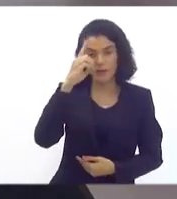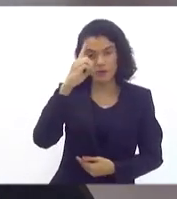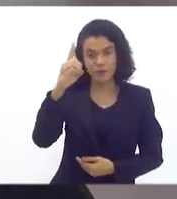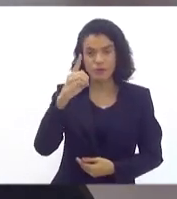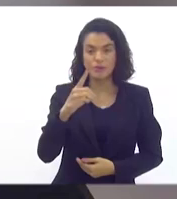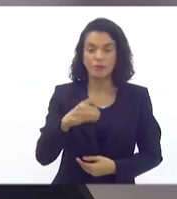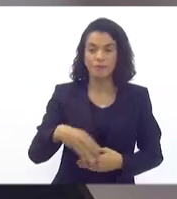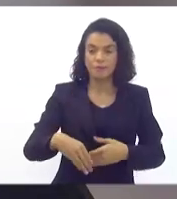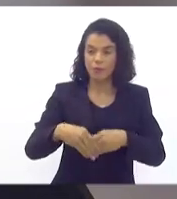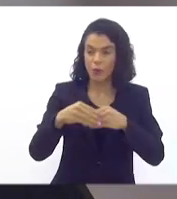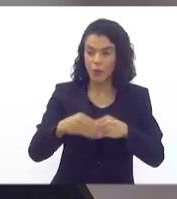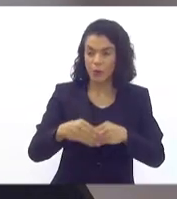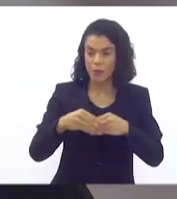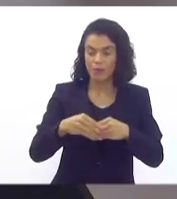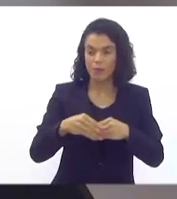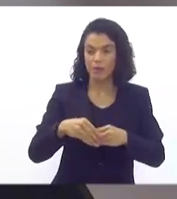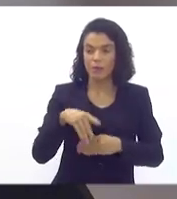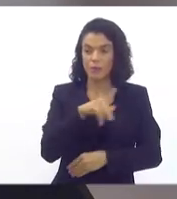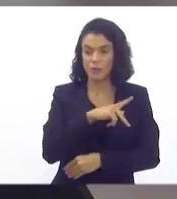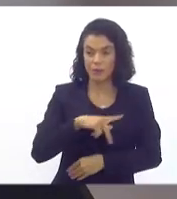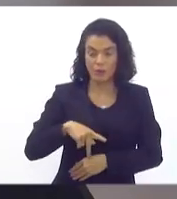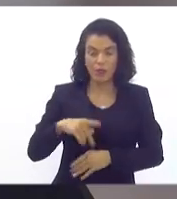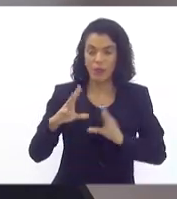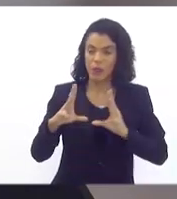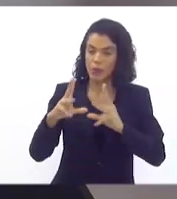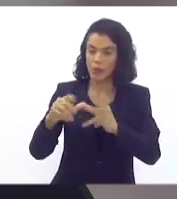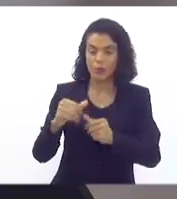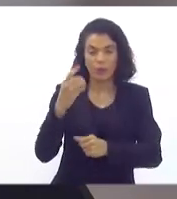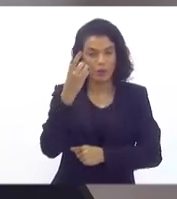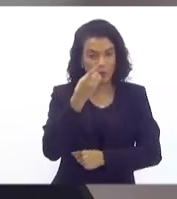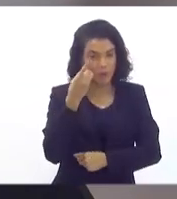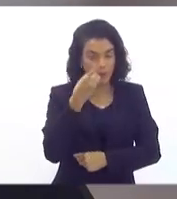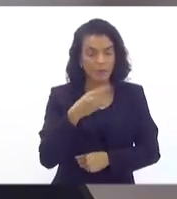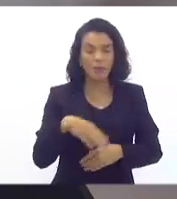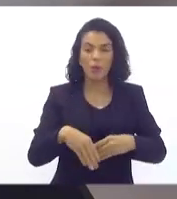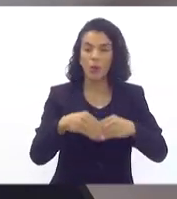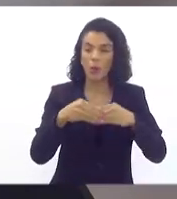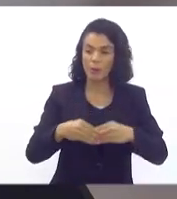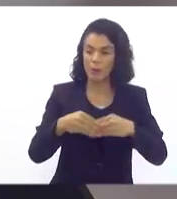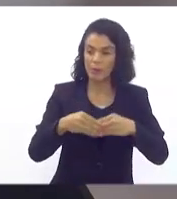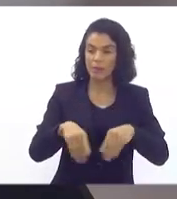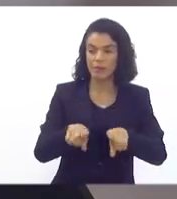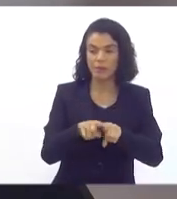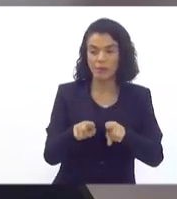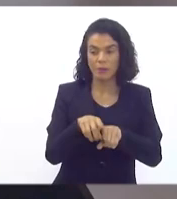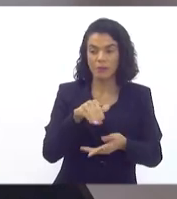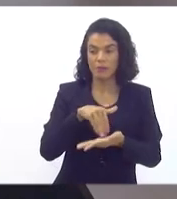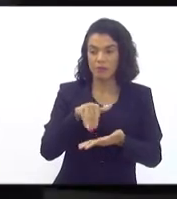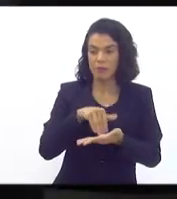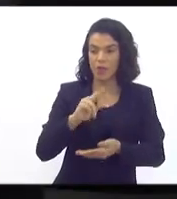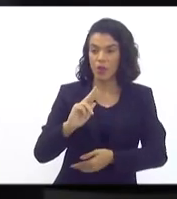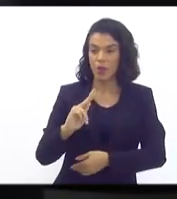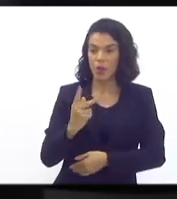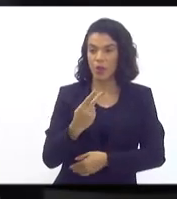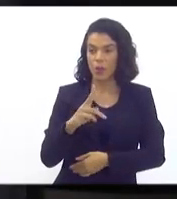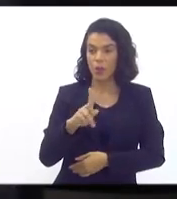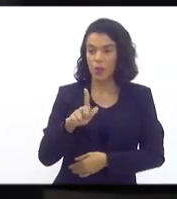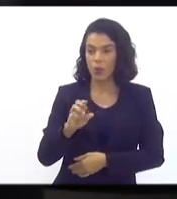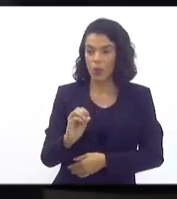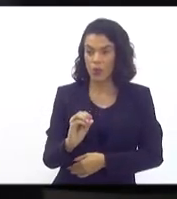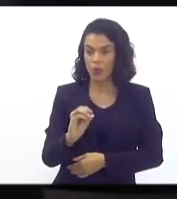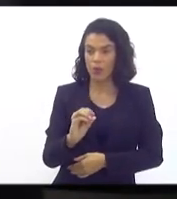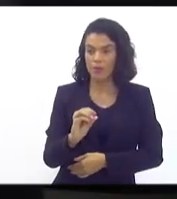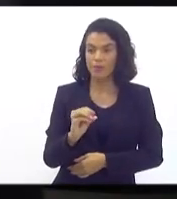cumprimentando aqui o presidente cumprimento todos os deputados e cumprimentando também o secretário Hugo Leal demais